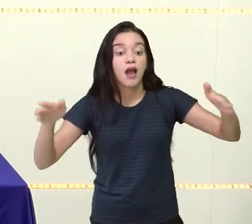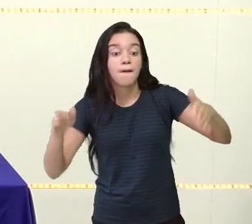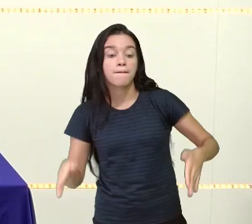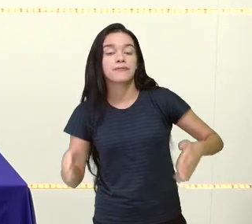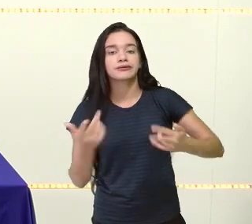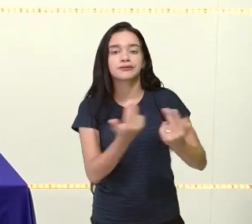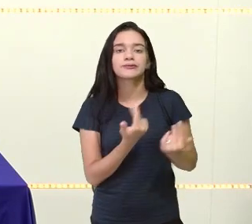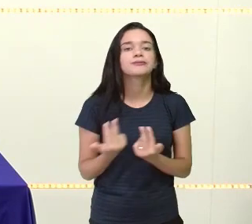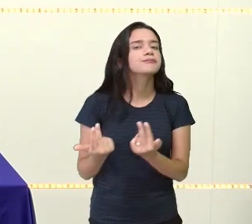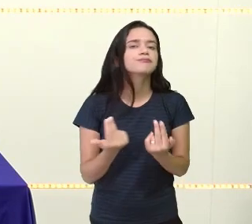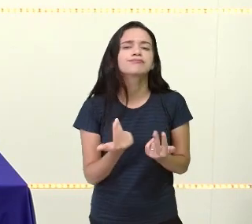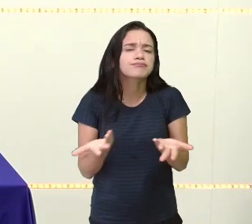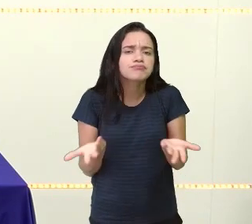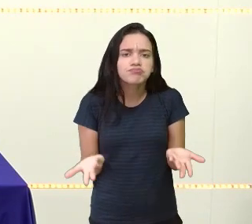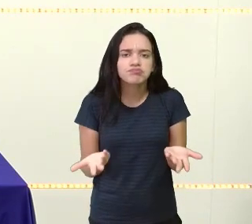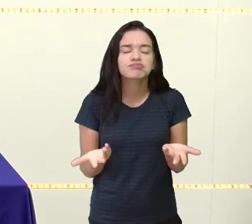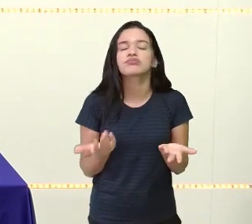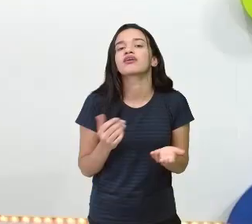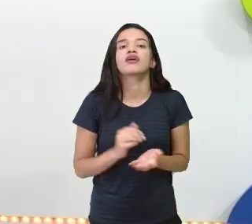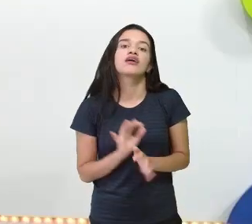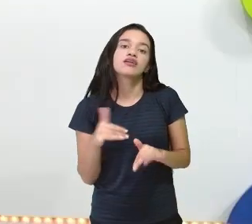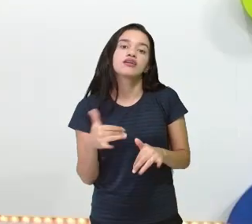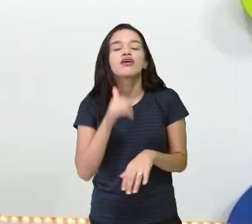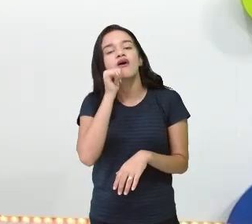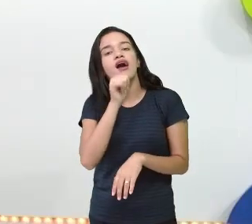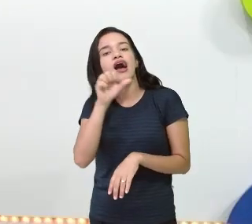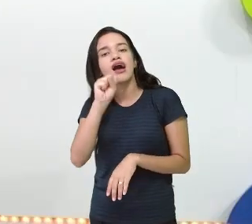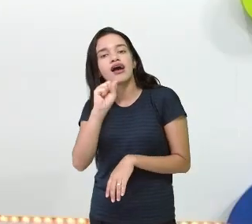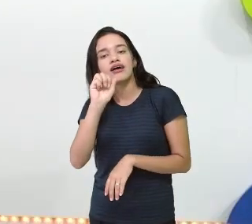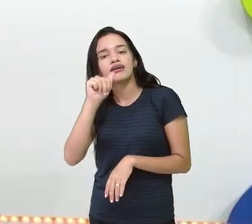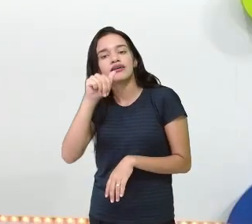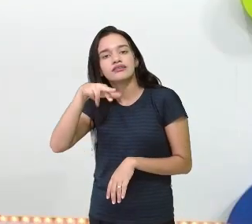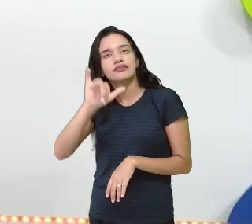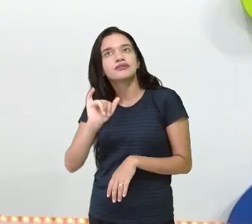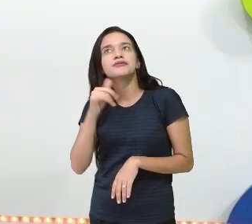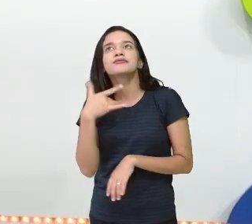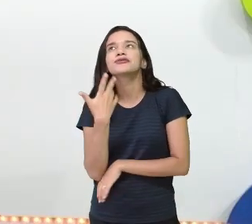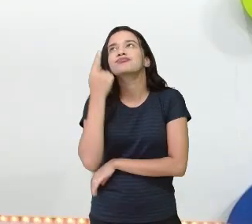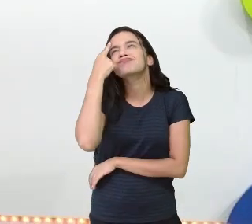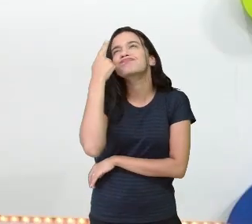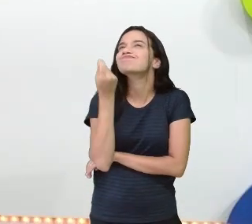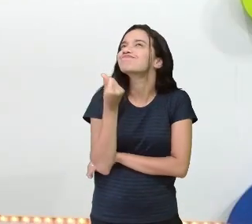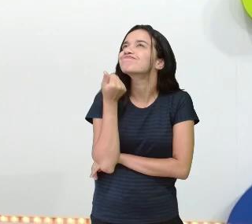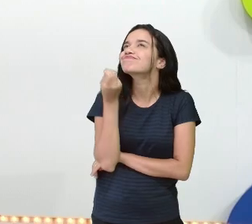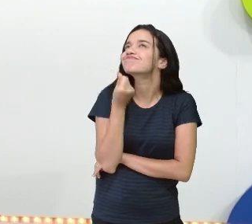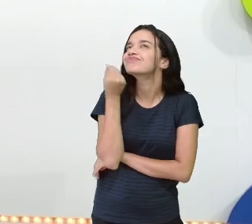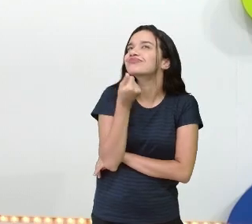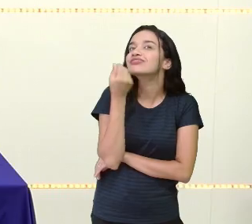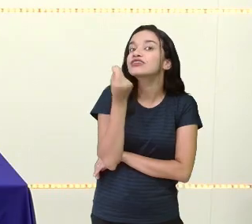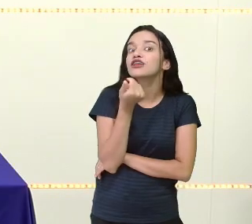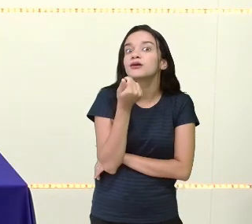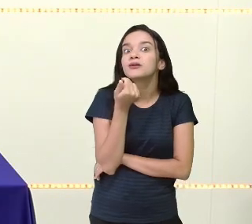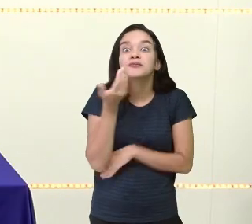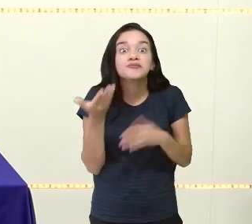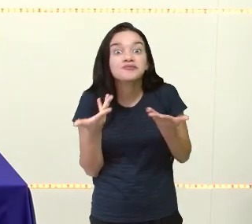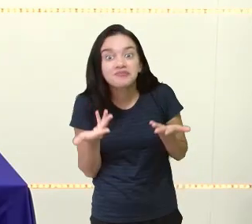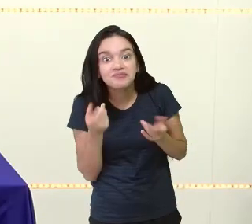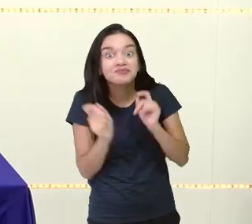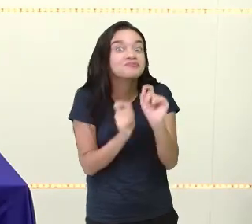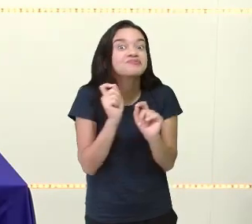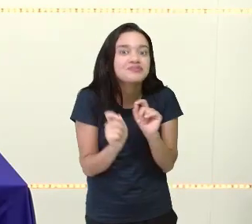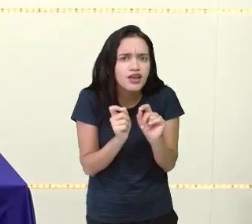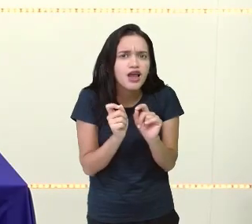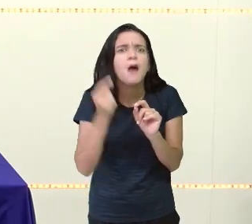mesma? A Samara está pensando, ela colocou assim, E aí, Samara? É